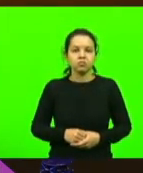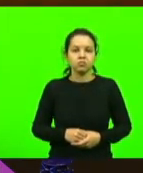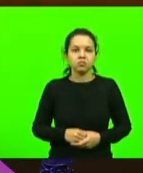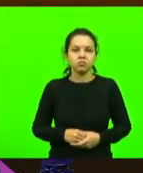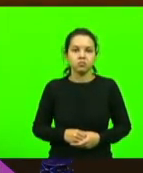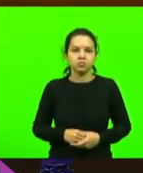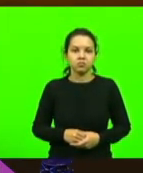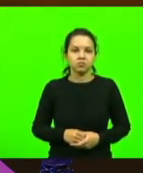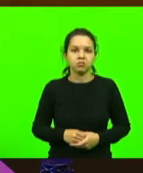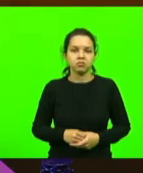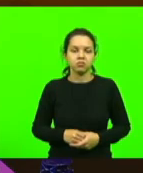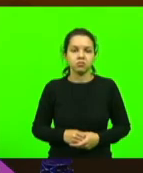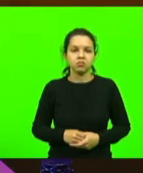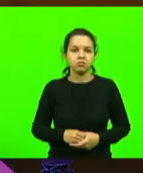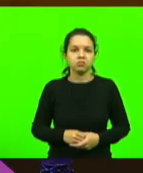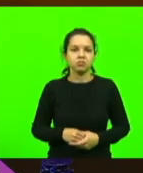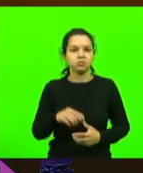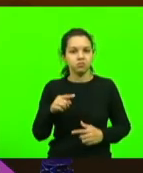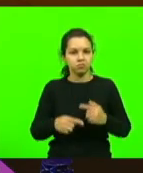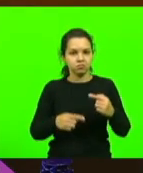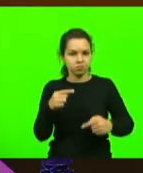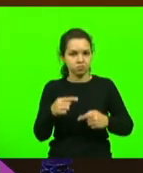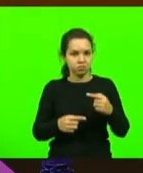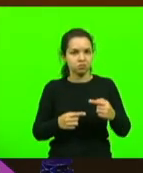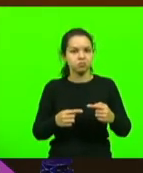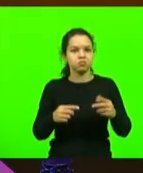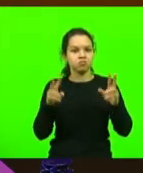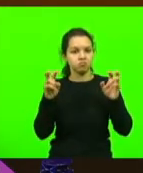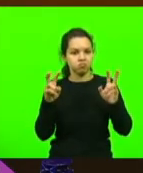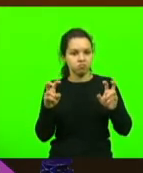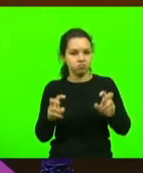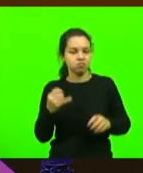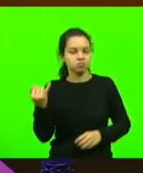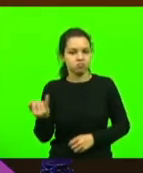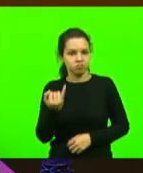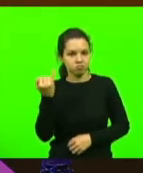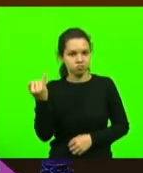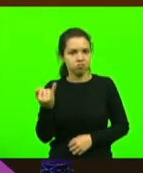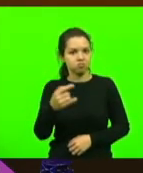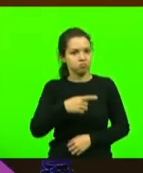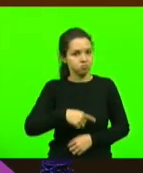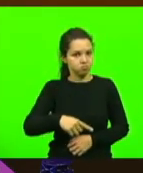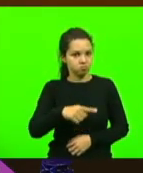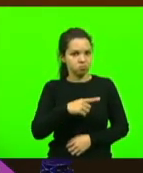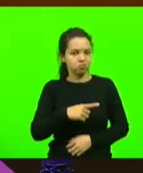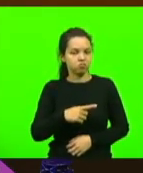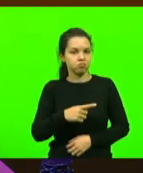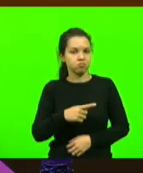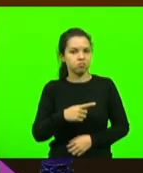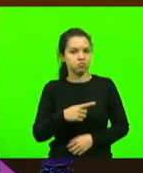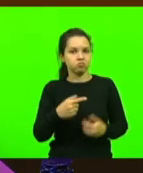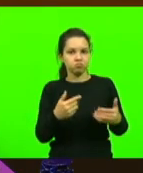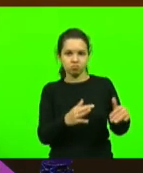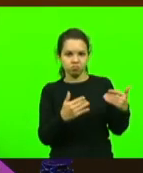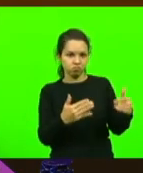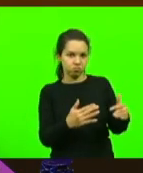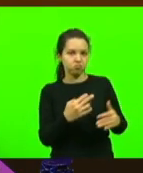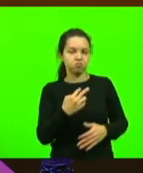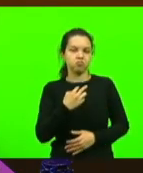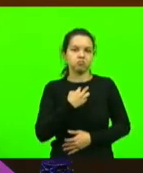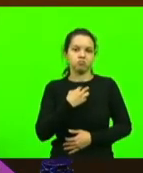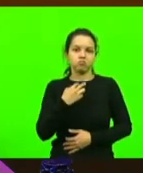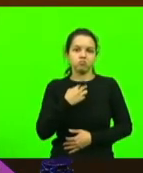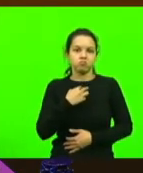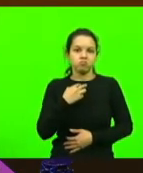que esse debate ele traz grandes questões que a gente não pode perder de vista e uma dessas